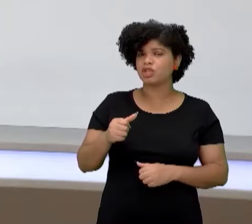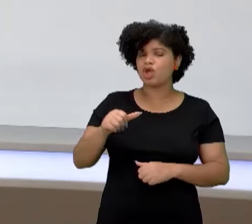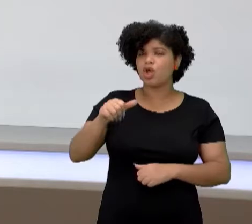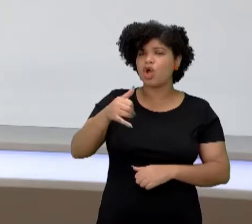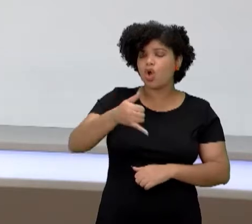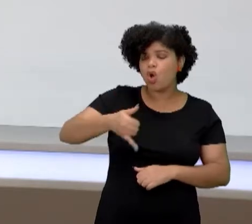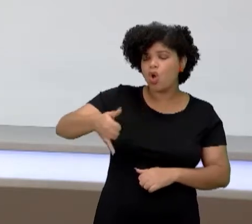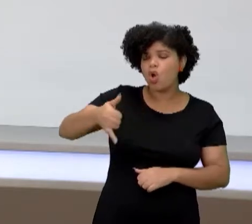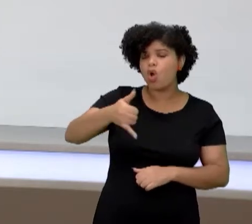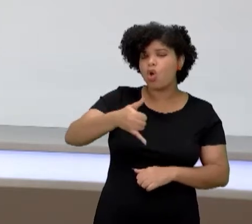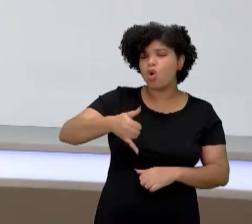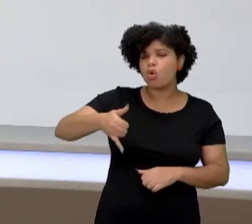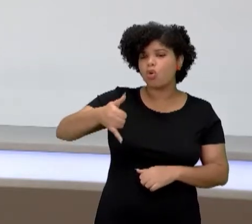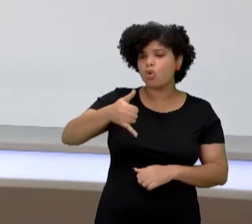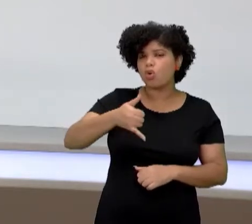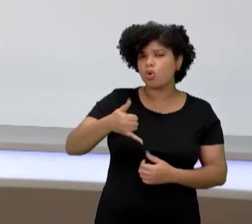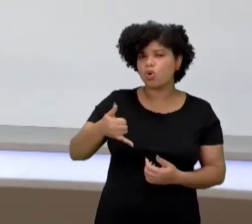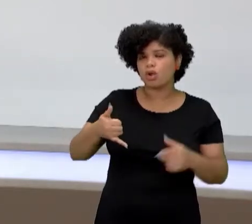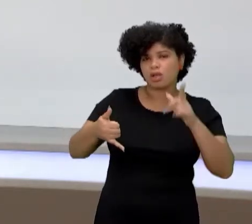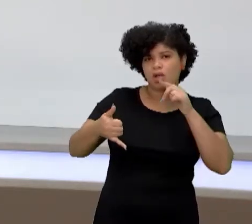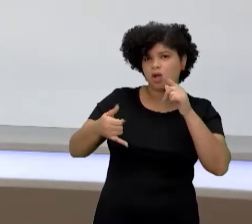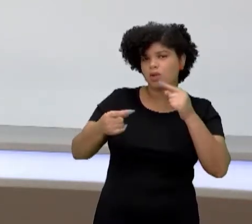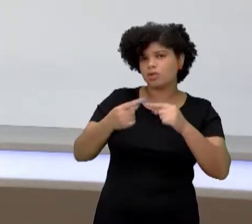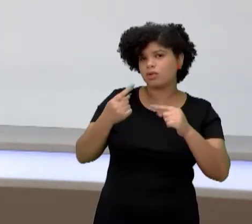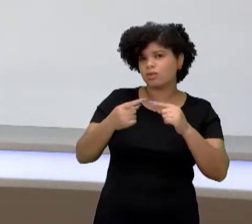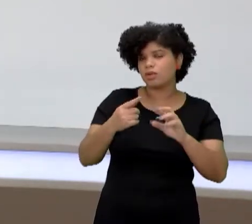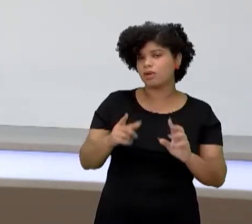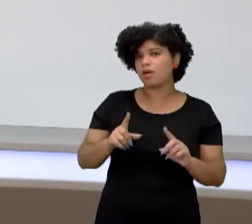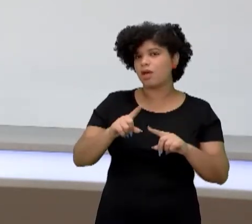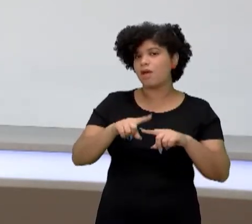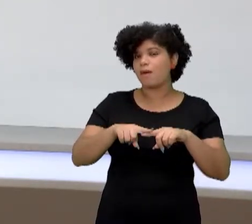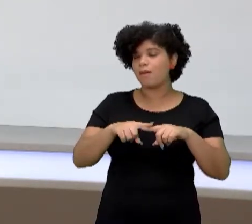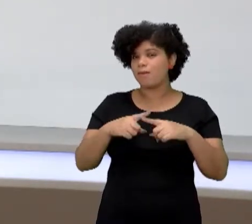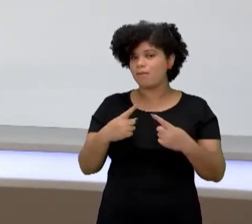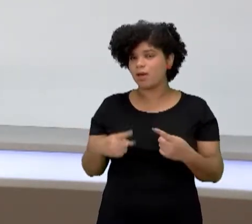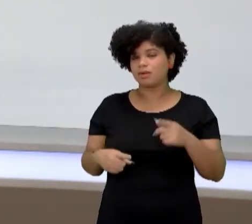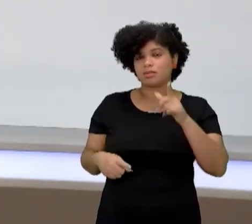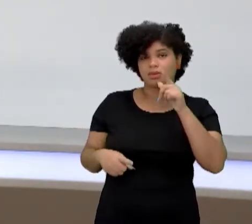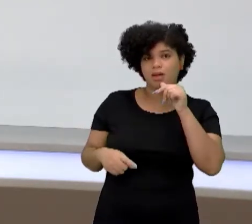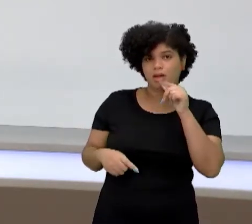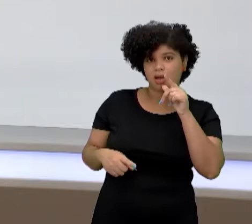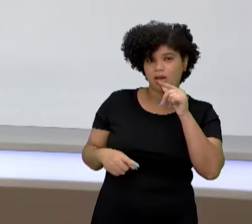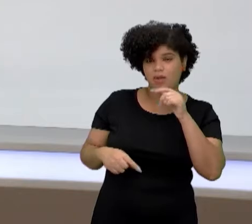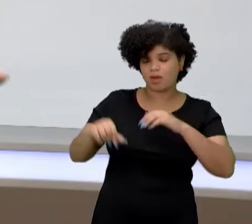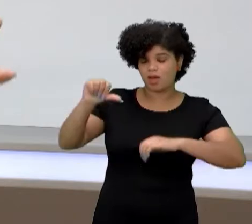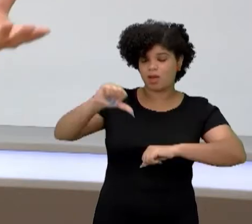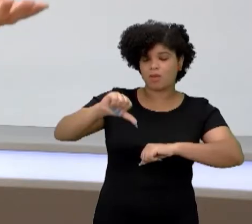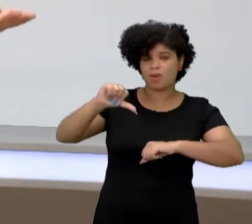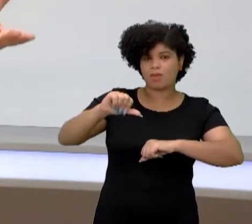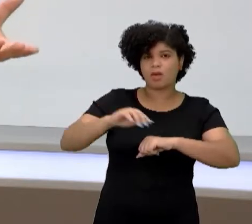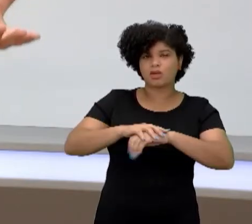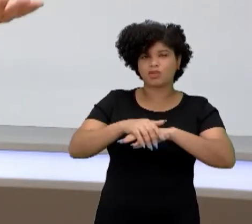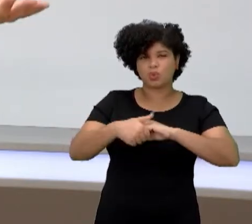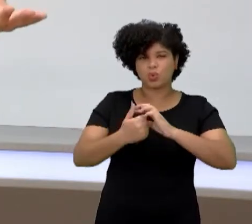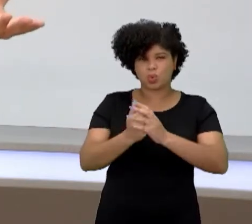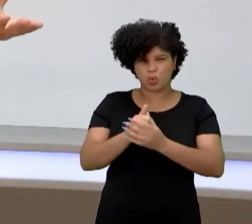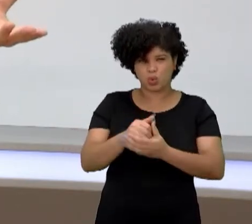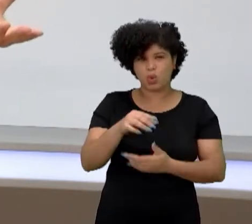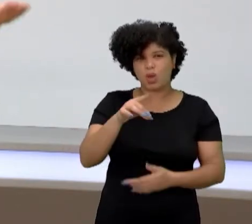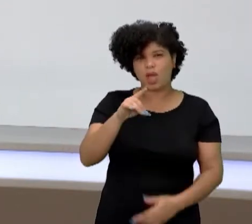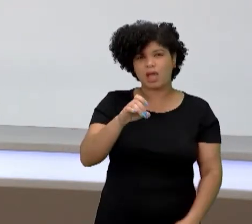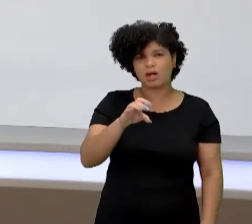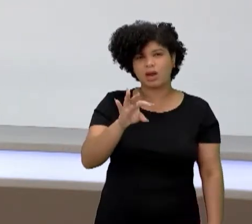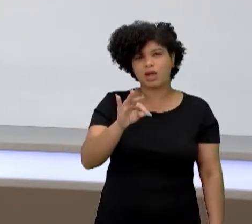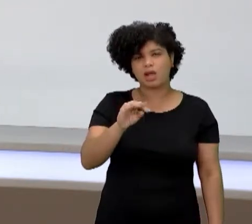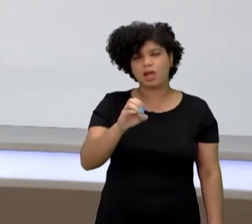eu coloco o detergente os dois combinam? Então hoje a gente vai entrar um pouco nesse assunto para vocês entenderem. Até a Fabiana, ela sempre fala, né, que